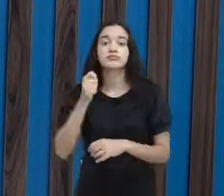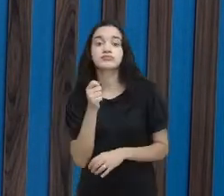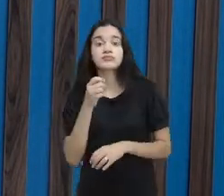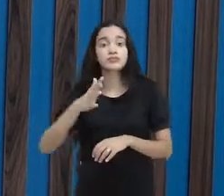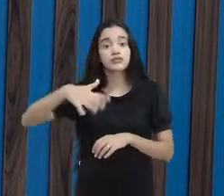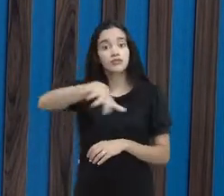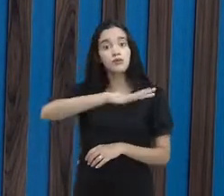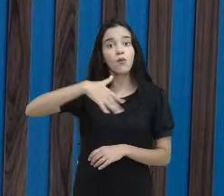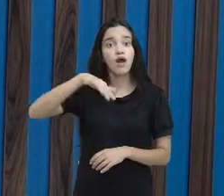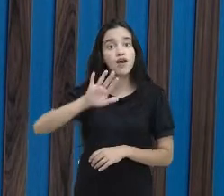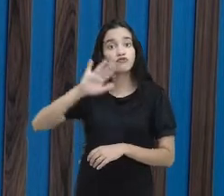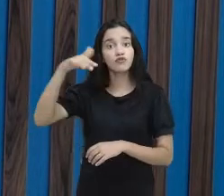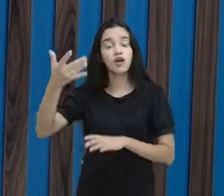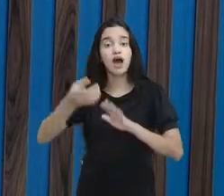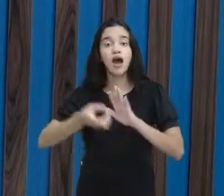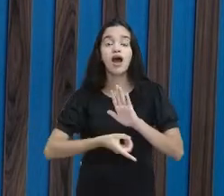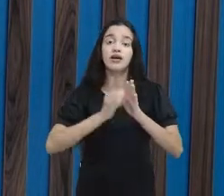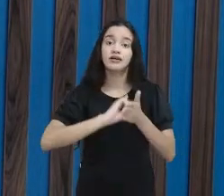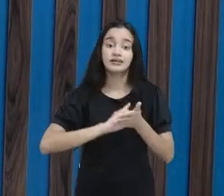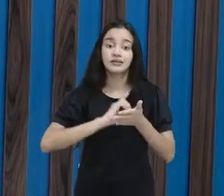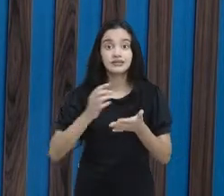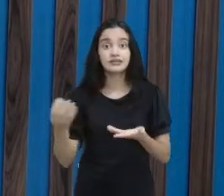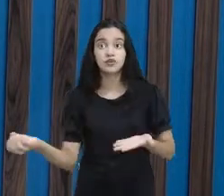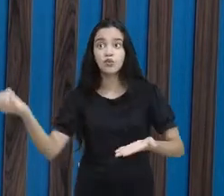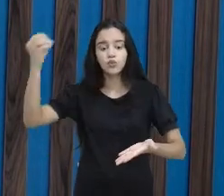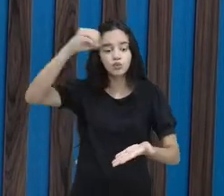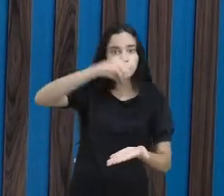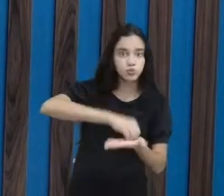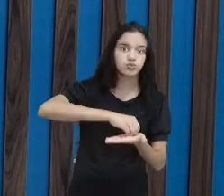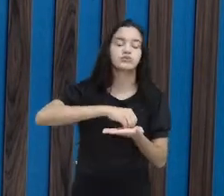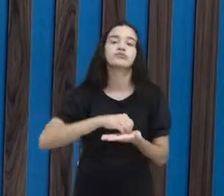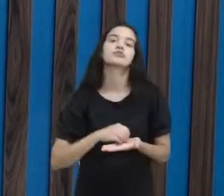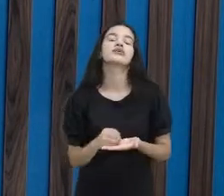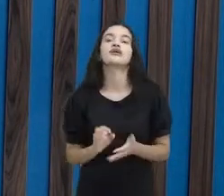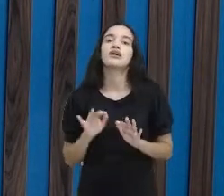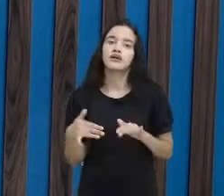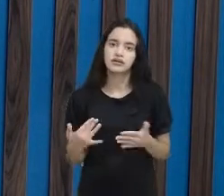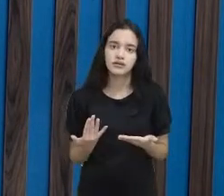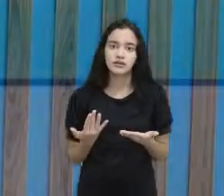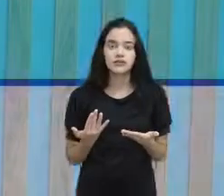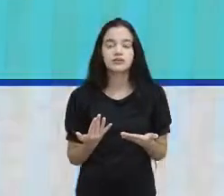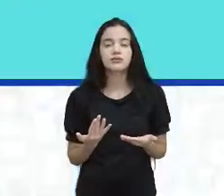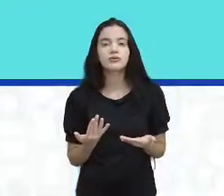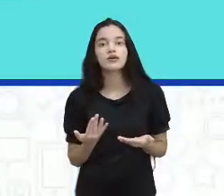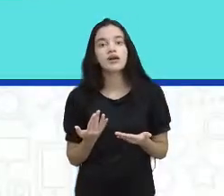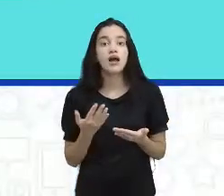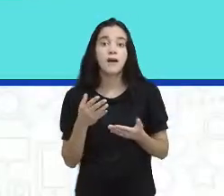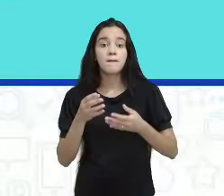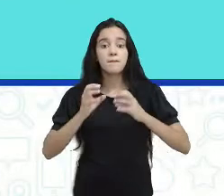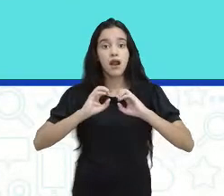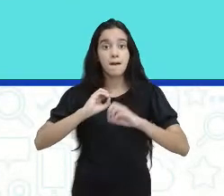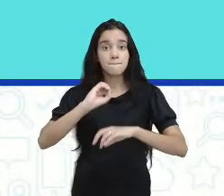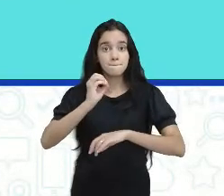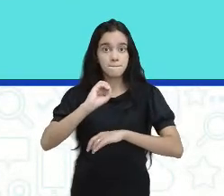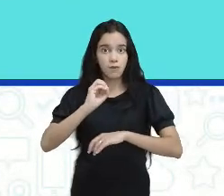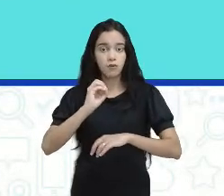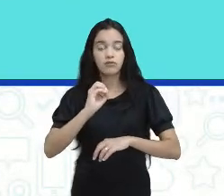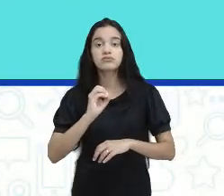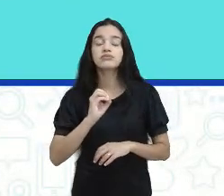fora, antes de tocar no chão, tá? Então, para devolver essa bola, né,